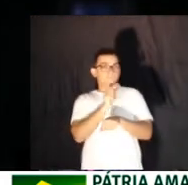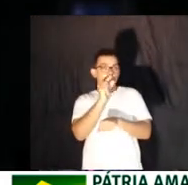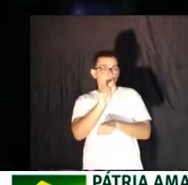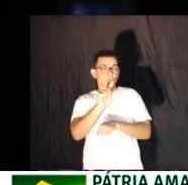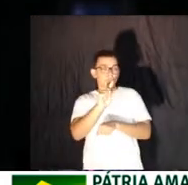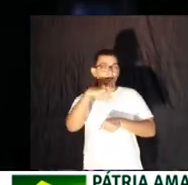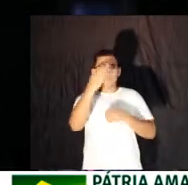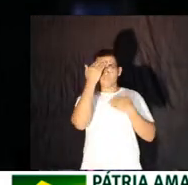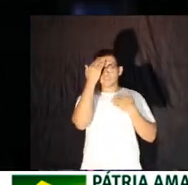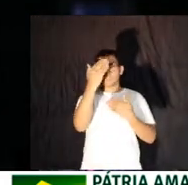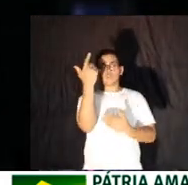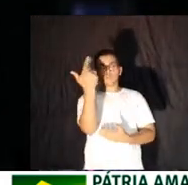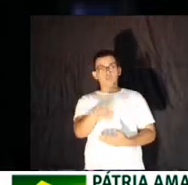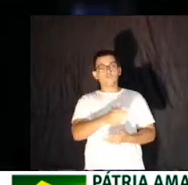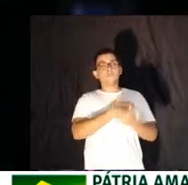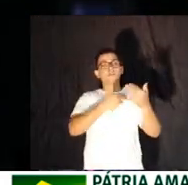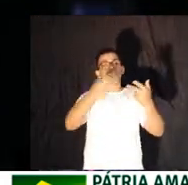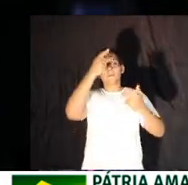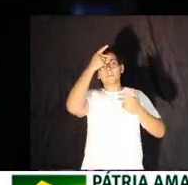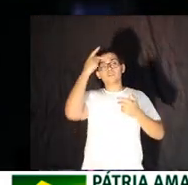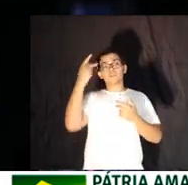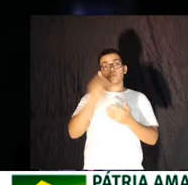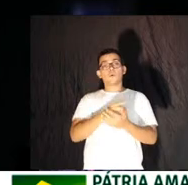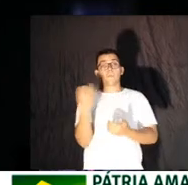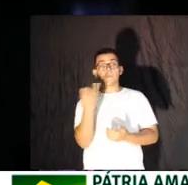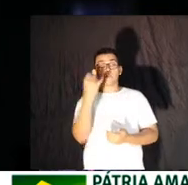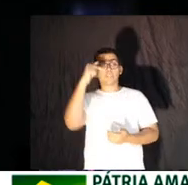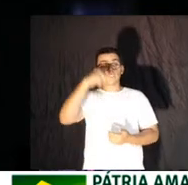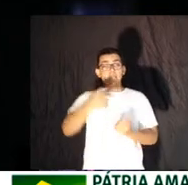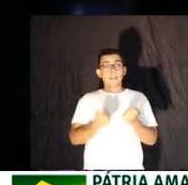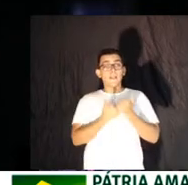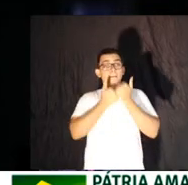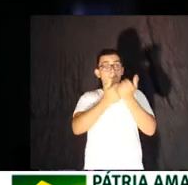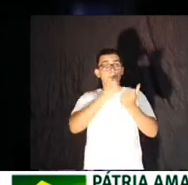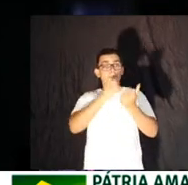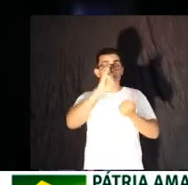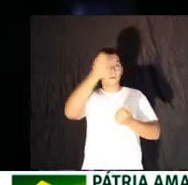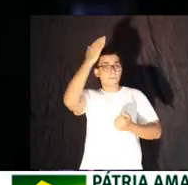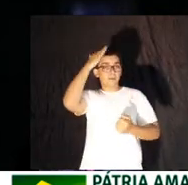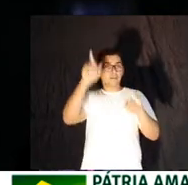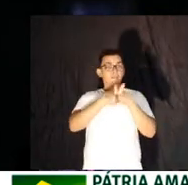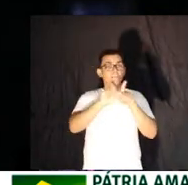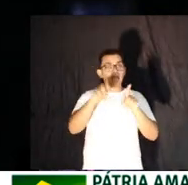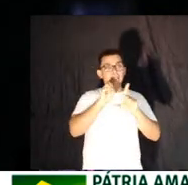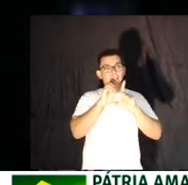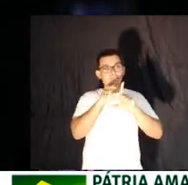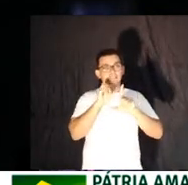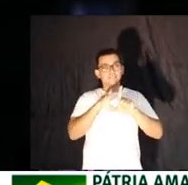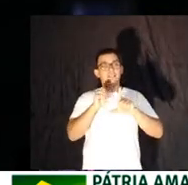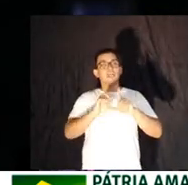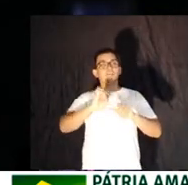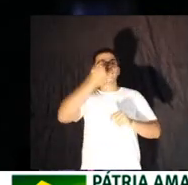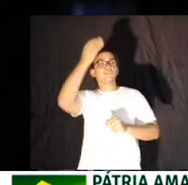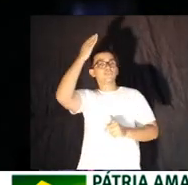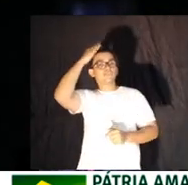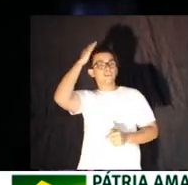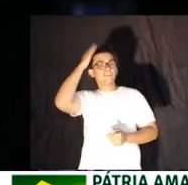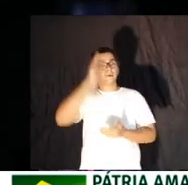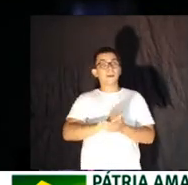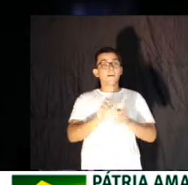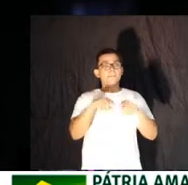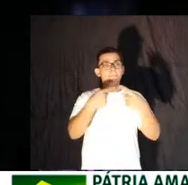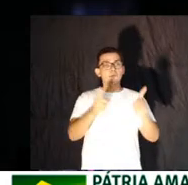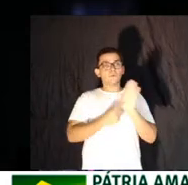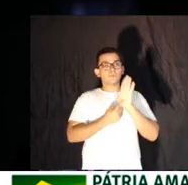aquele agradecimento em especial a esses apoiadores da nossa live Giparaná Música